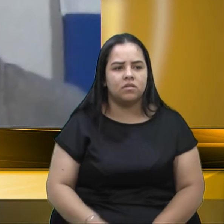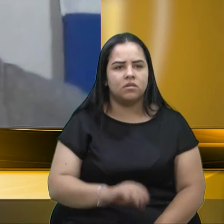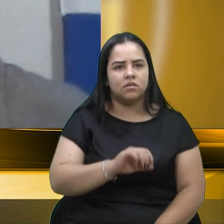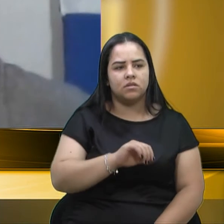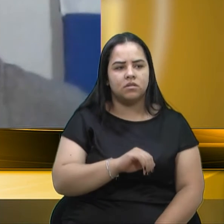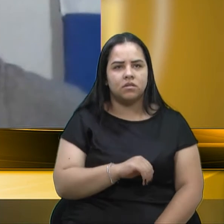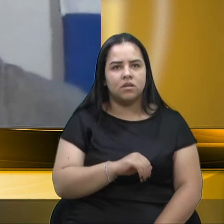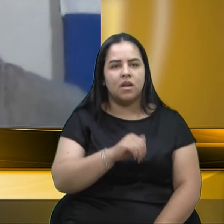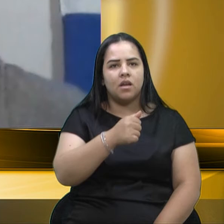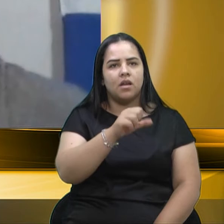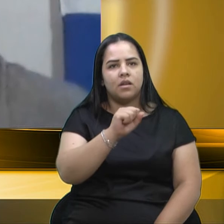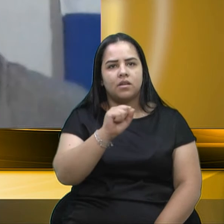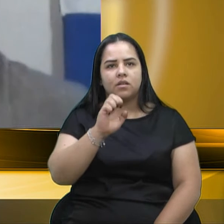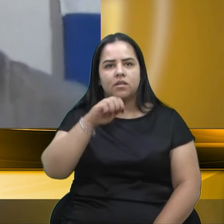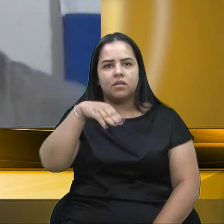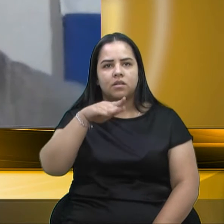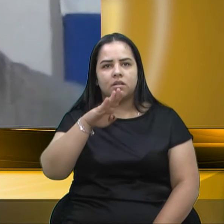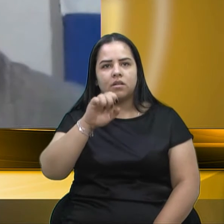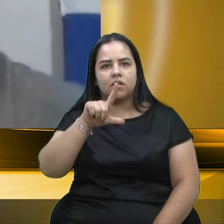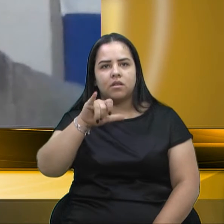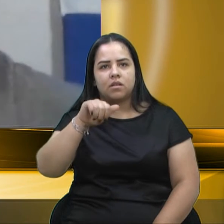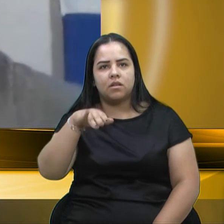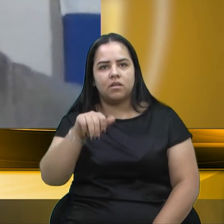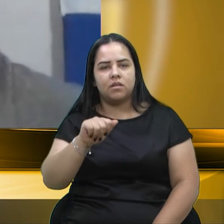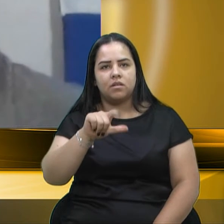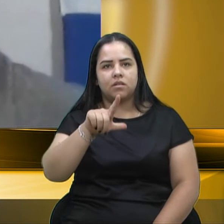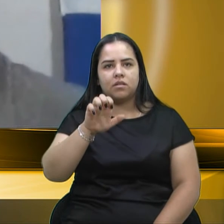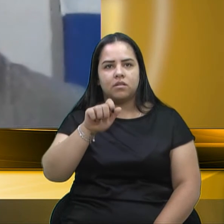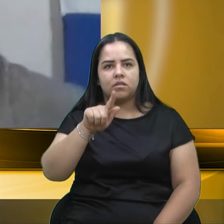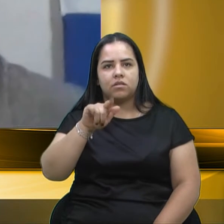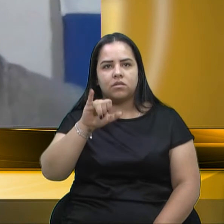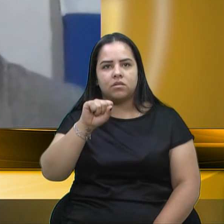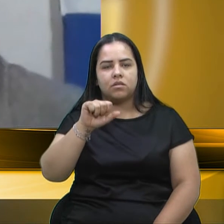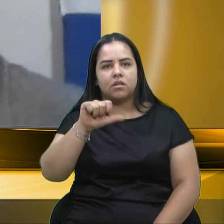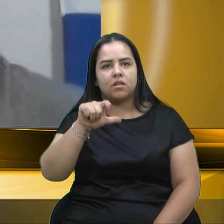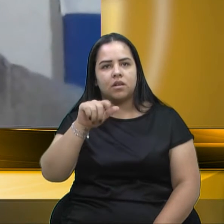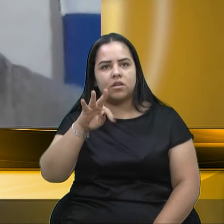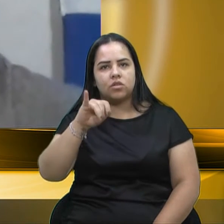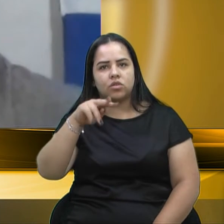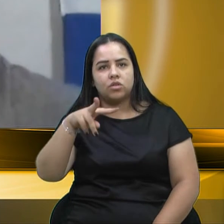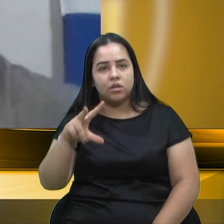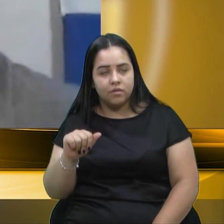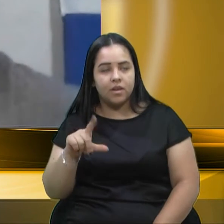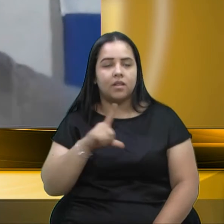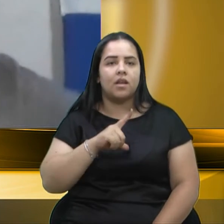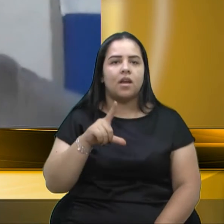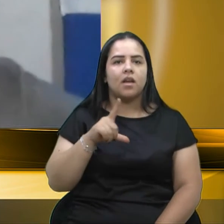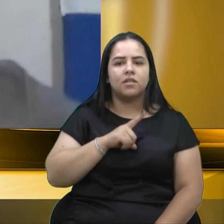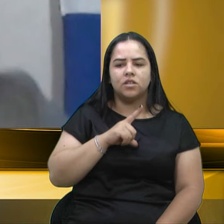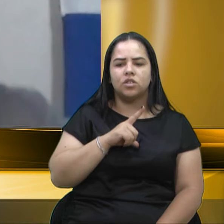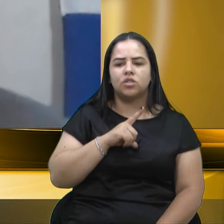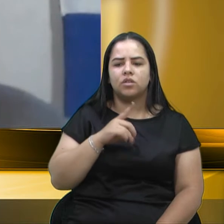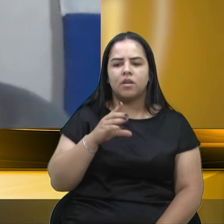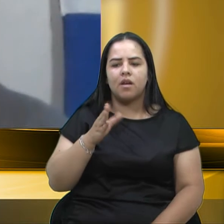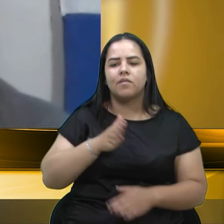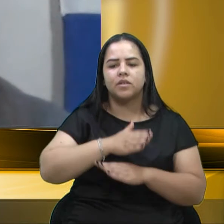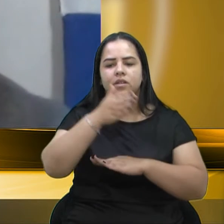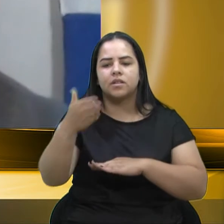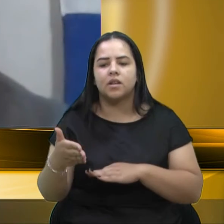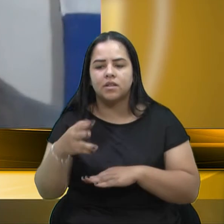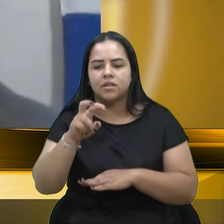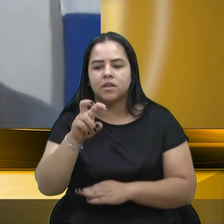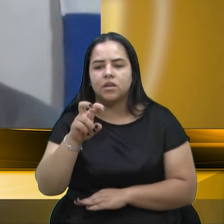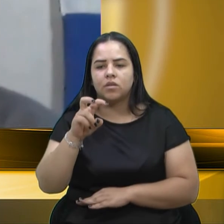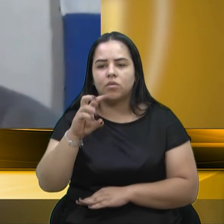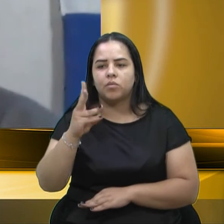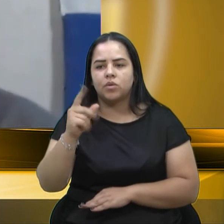a secretária Arita, onde a Assembleia vai repassar 5 milhões de reais para a Secretaria Estadual da Saúde,